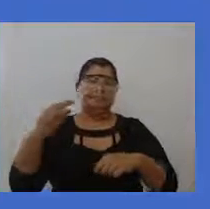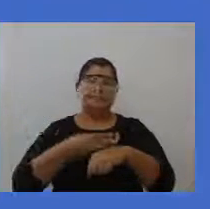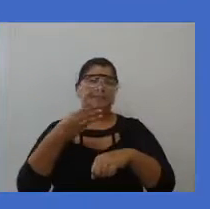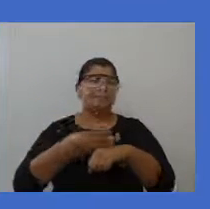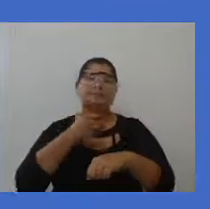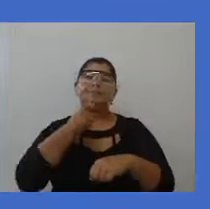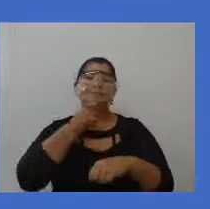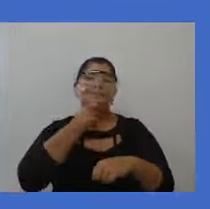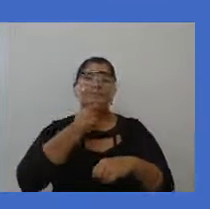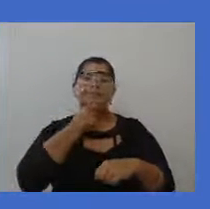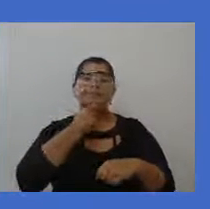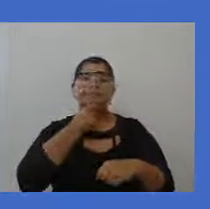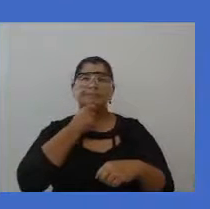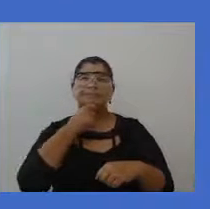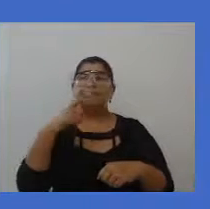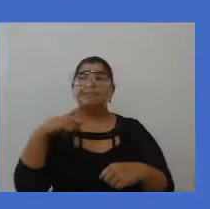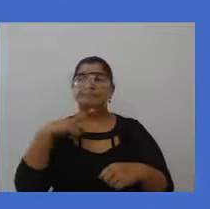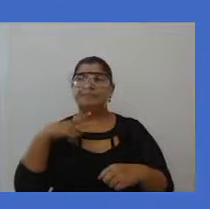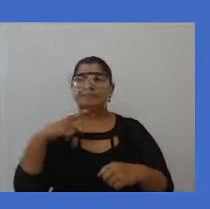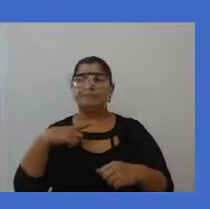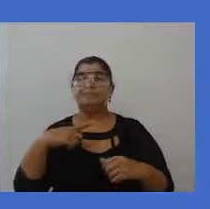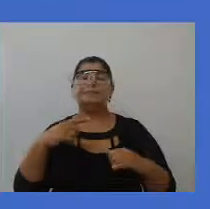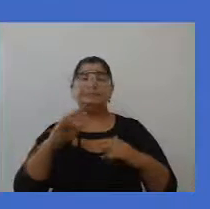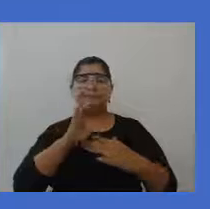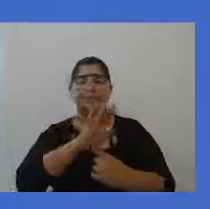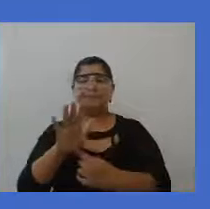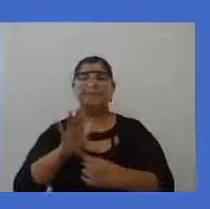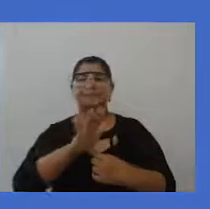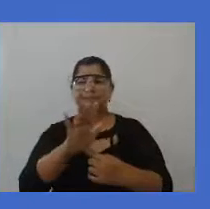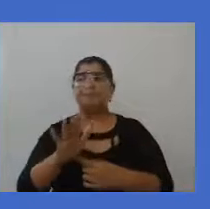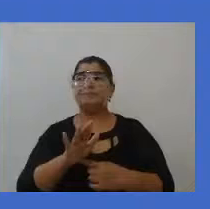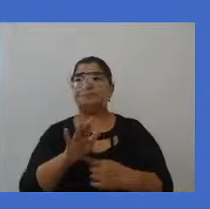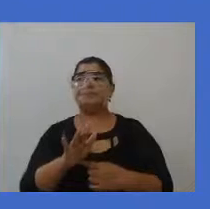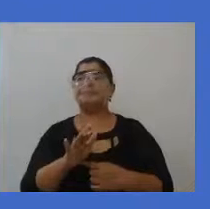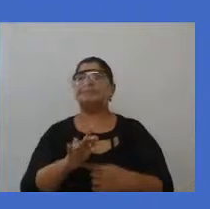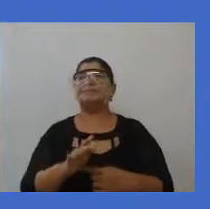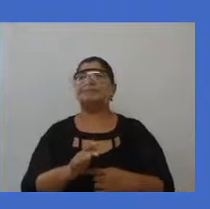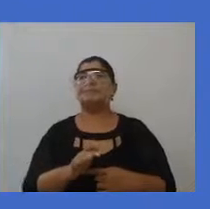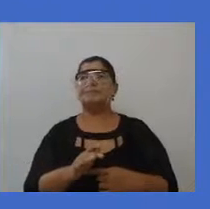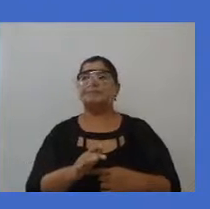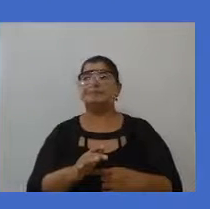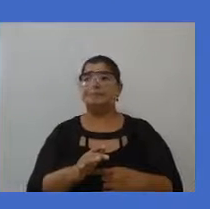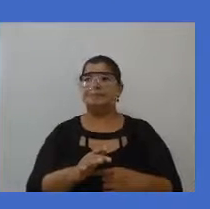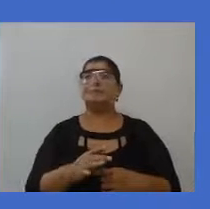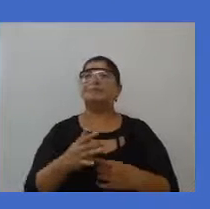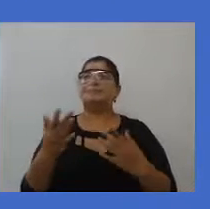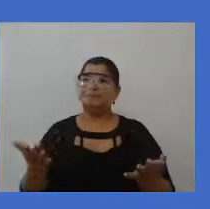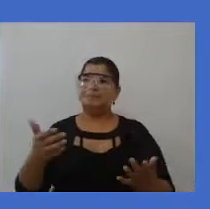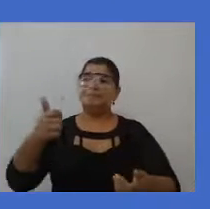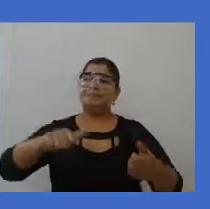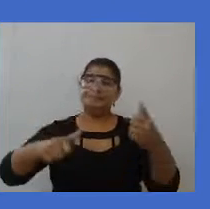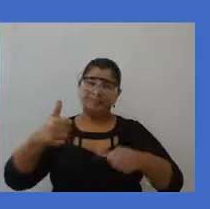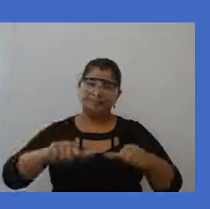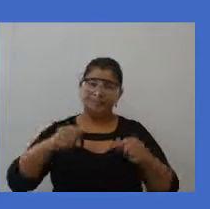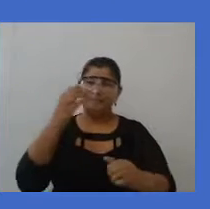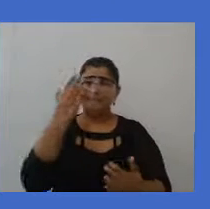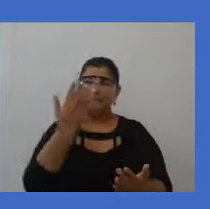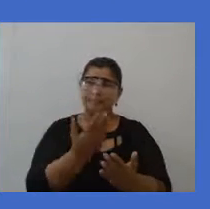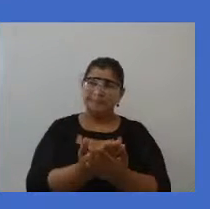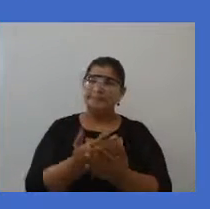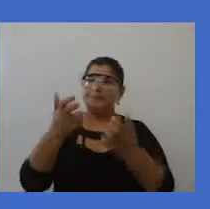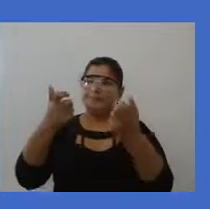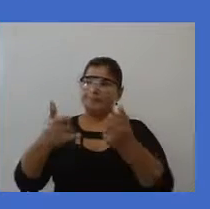Não existia o WhatsApp ainda e essa imagem já avançava por aí. Muito bem. A avaliação da credibilidade, eu já disse o